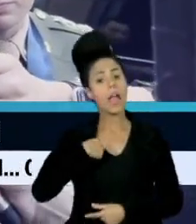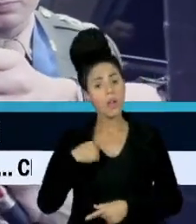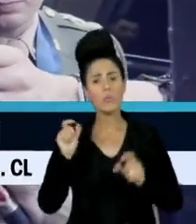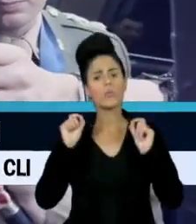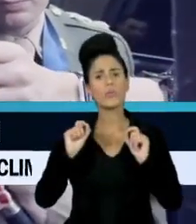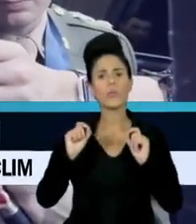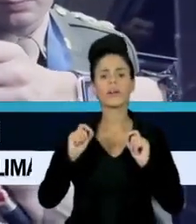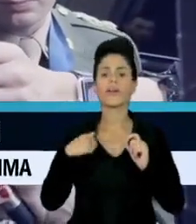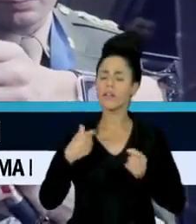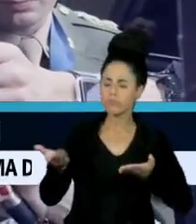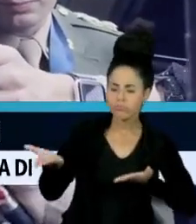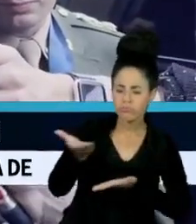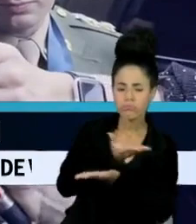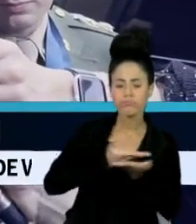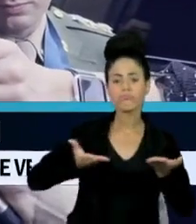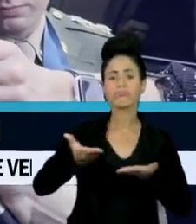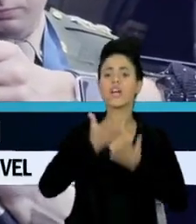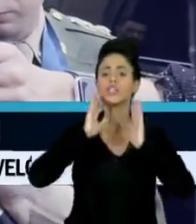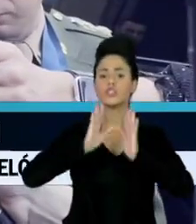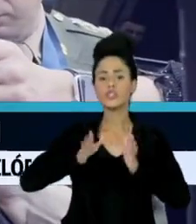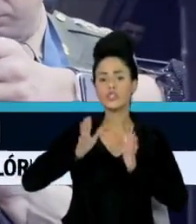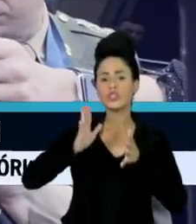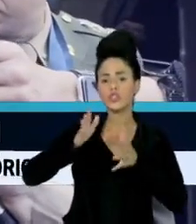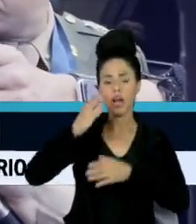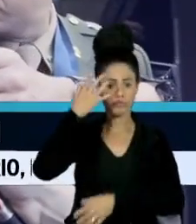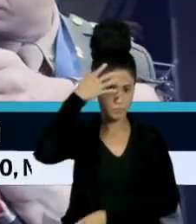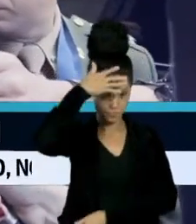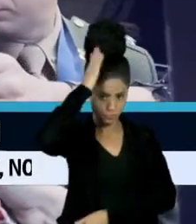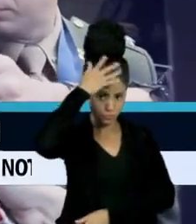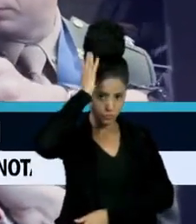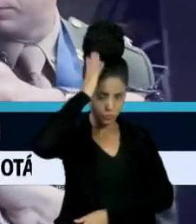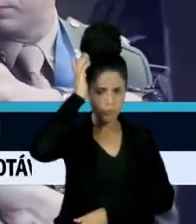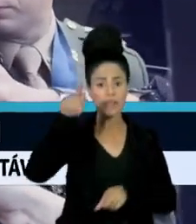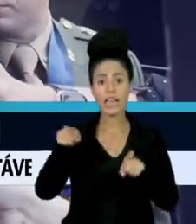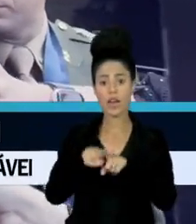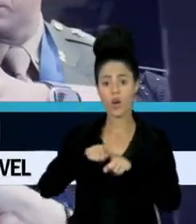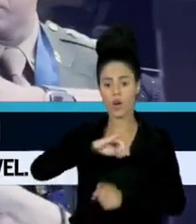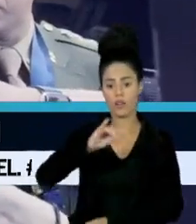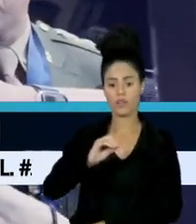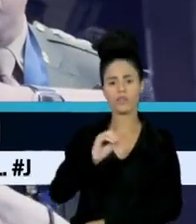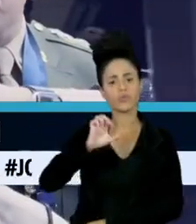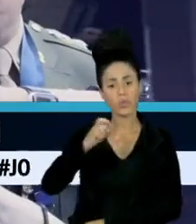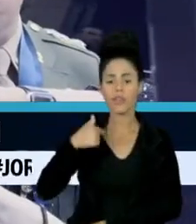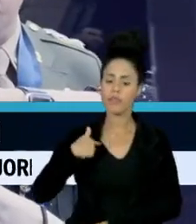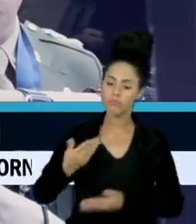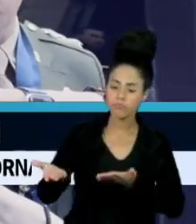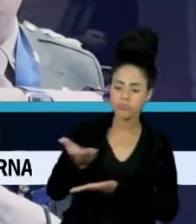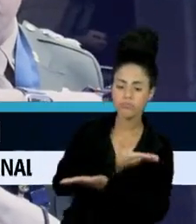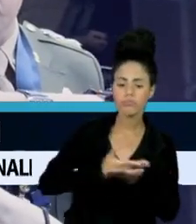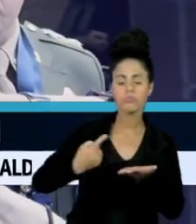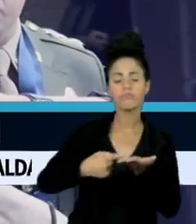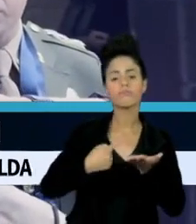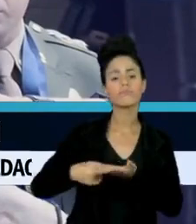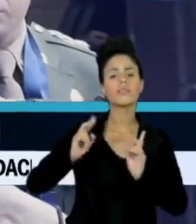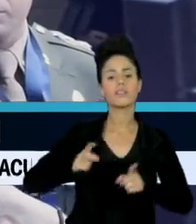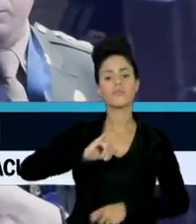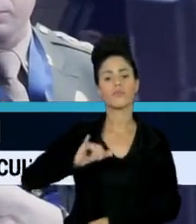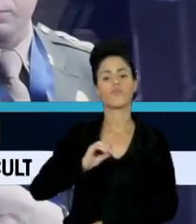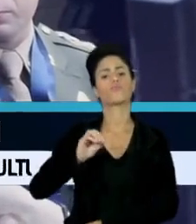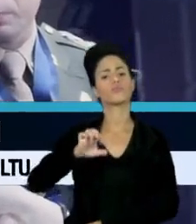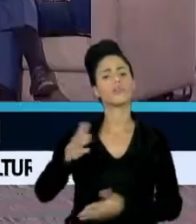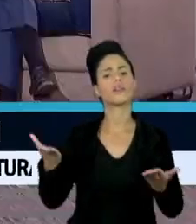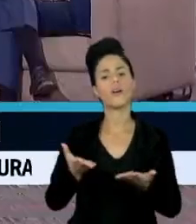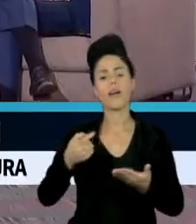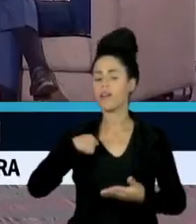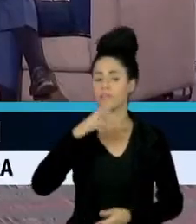excelente relacionamento com o presidente Trump. Isso é passado. O presidente agora é Joe Biden. É com ele que eu converso. Ele é o presidente. E não se discute mais